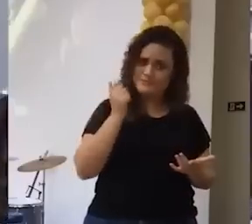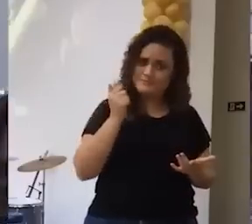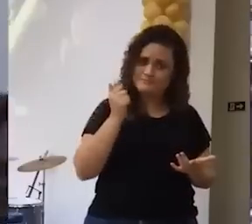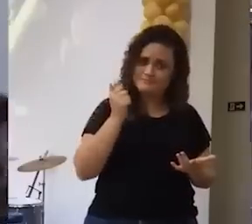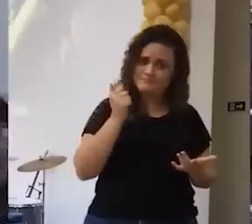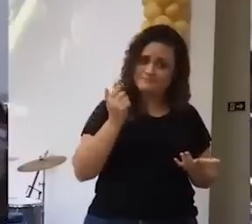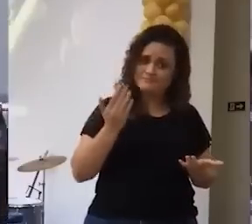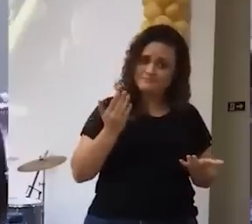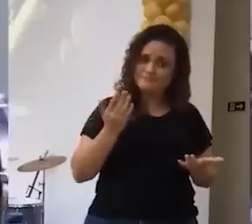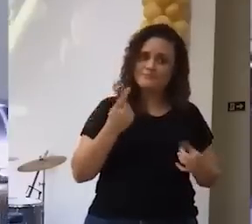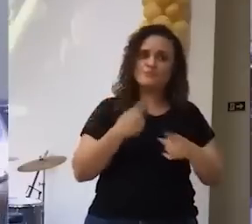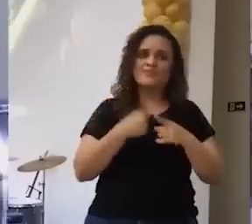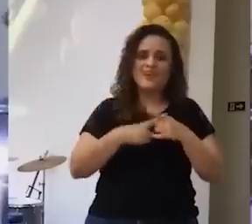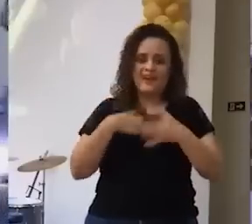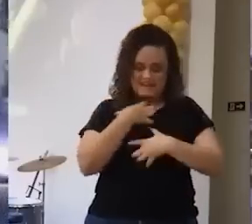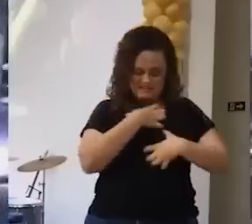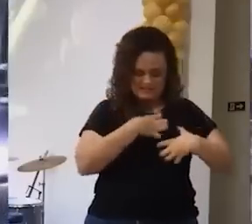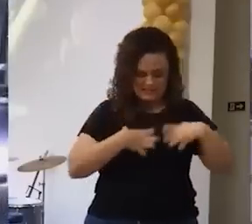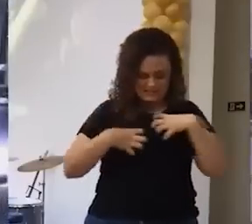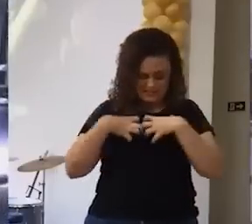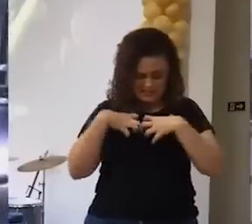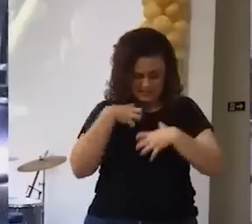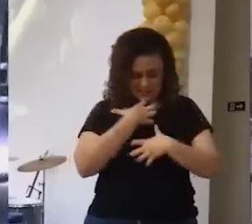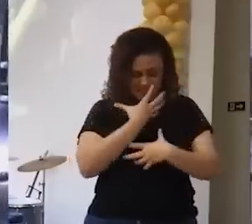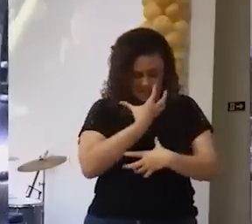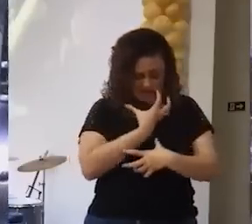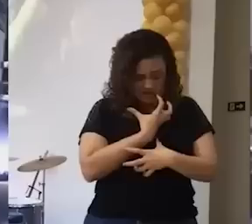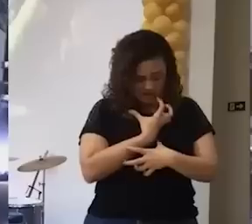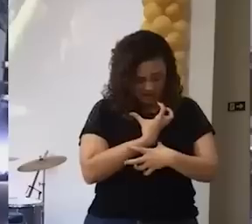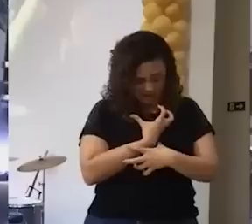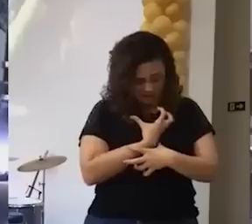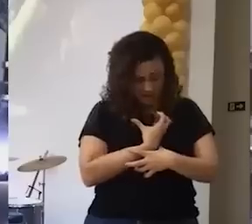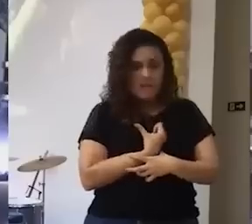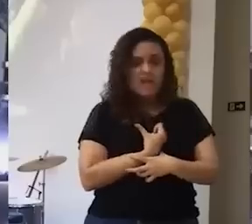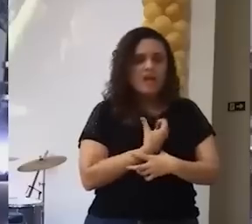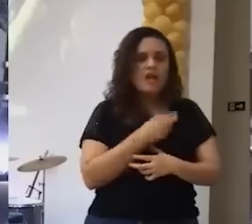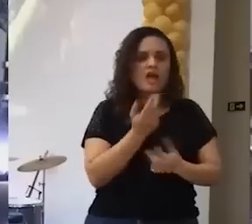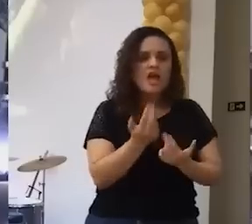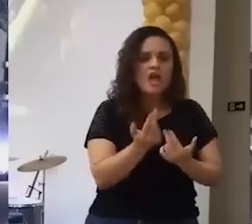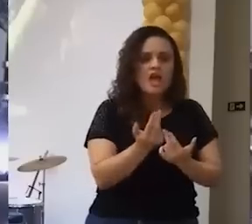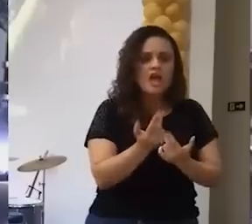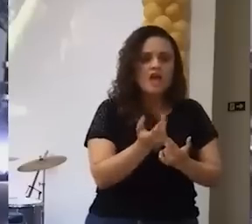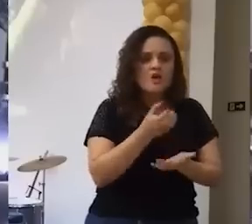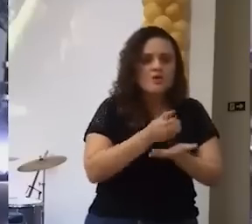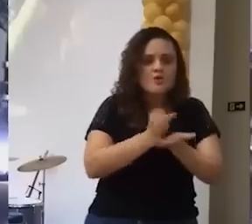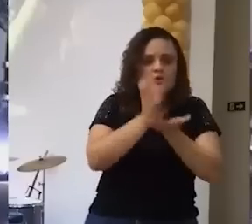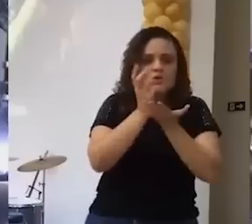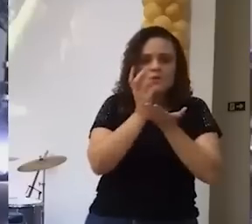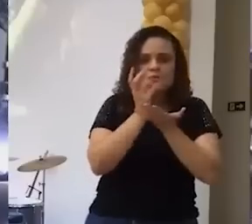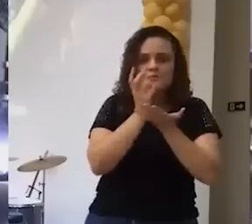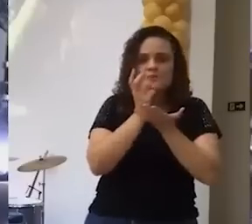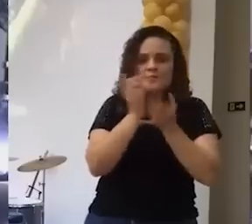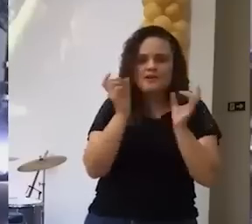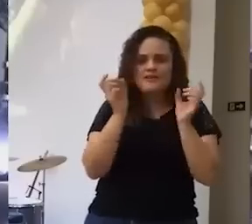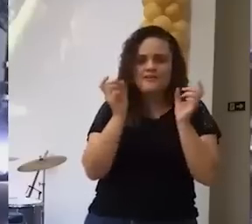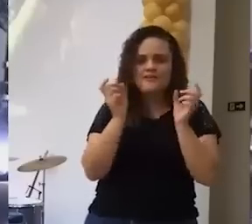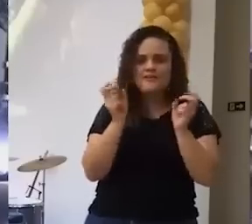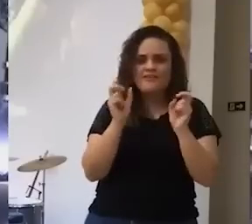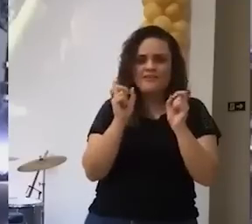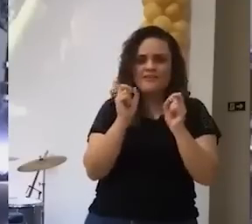Guardar mágoa é a mesma coisa que você beber um copo de veneno pensando que o outro é quem vai morrer.